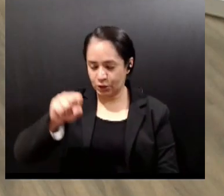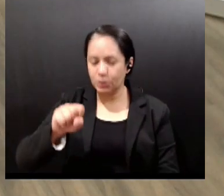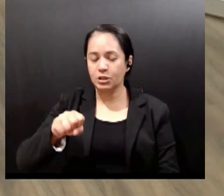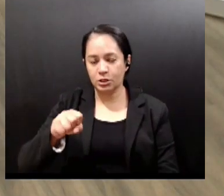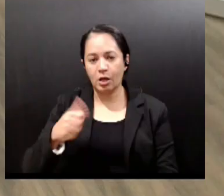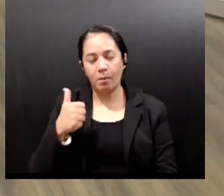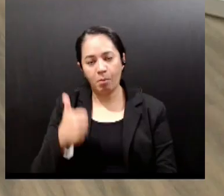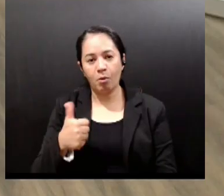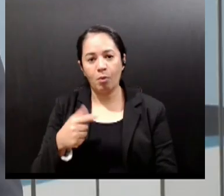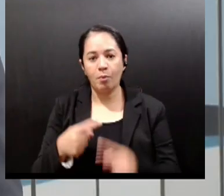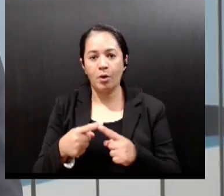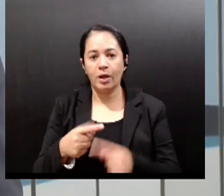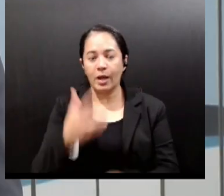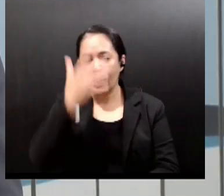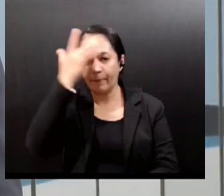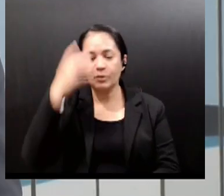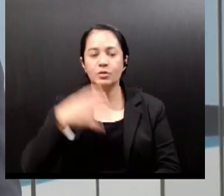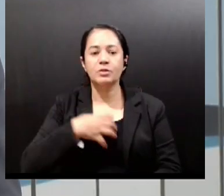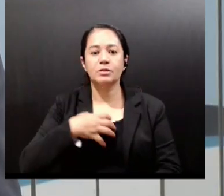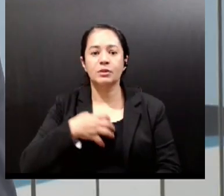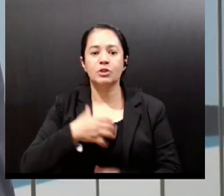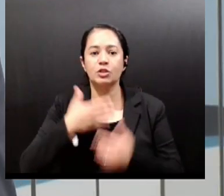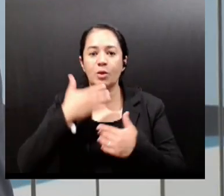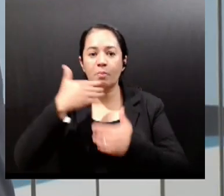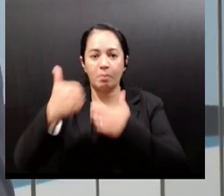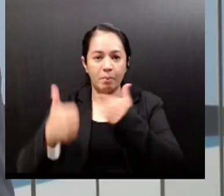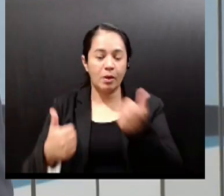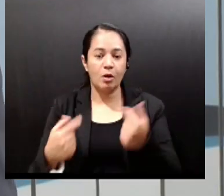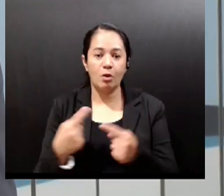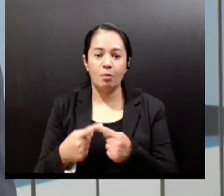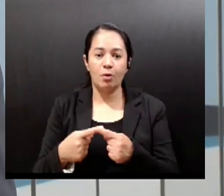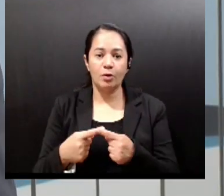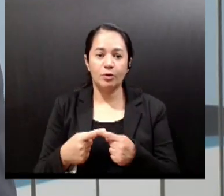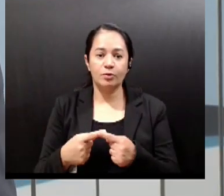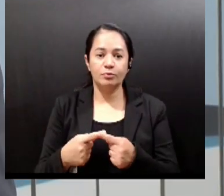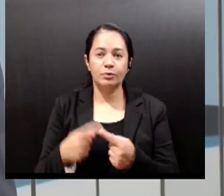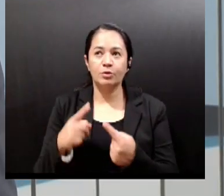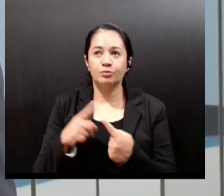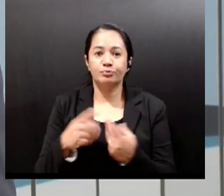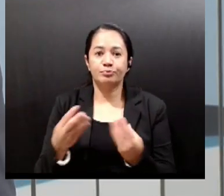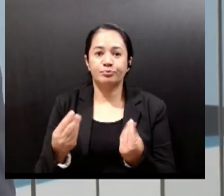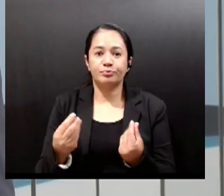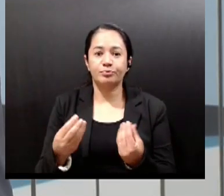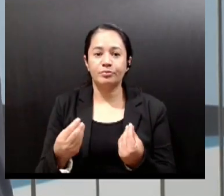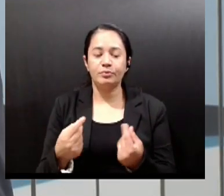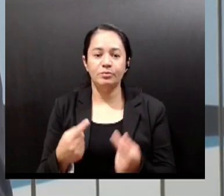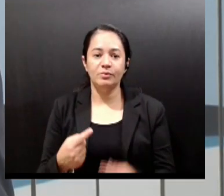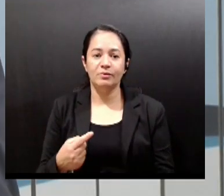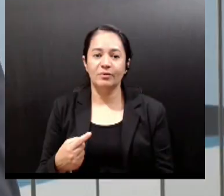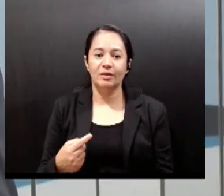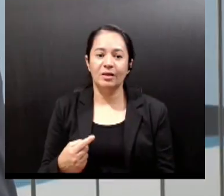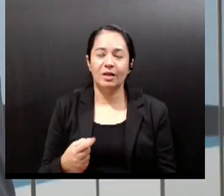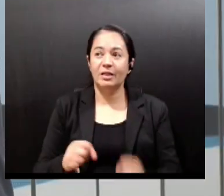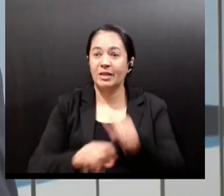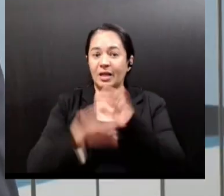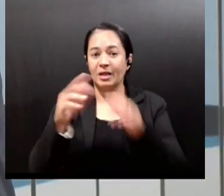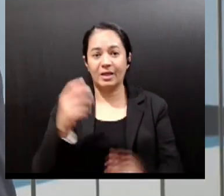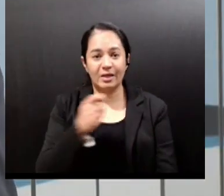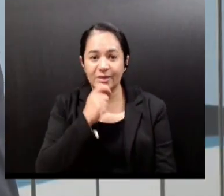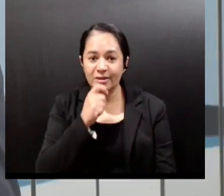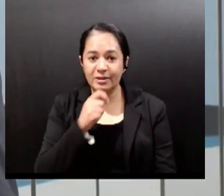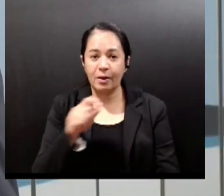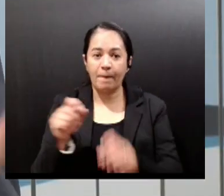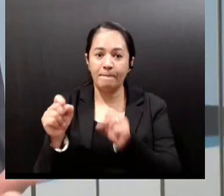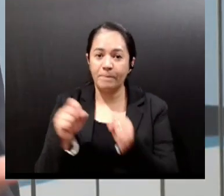se sente melhor, né? Porque é um ponto ainda que não está muito claro, que pode ser colocado uma